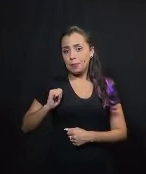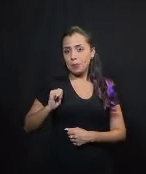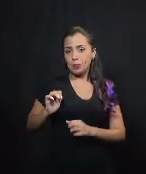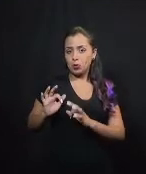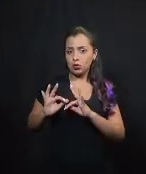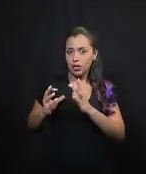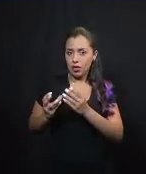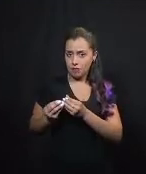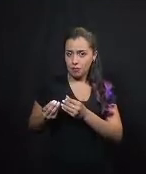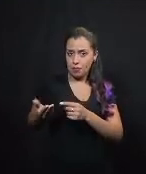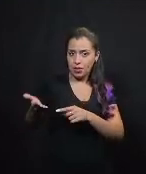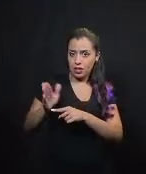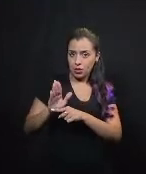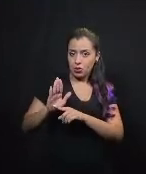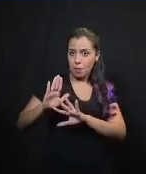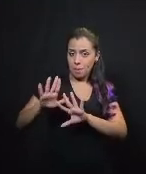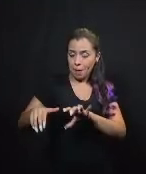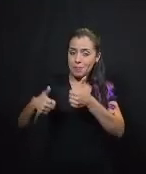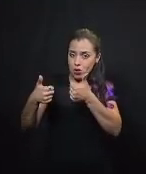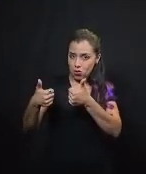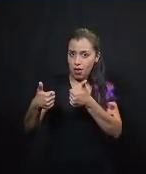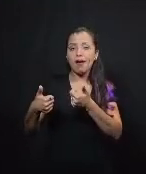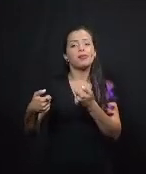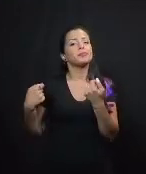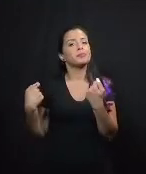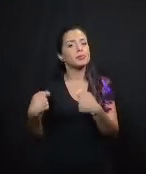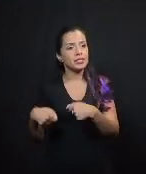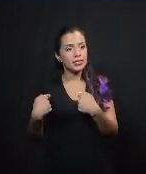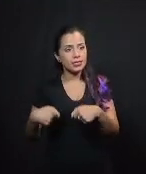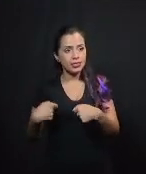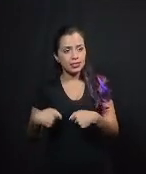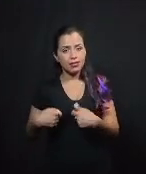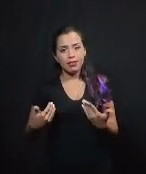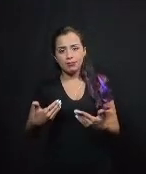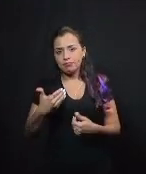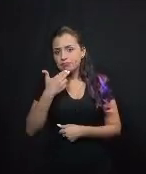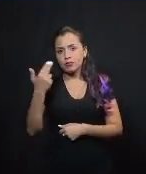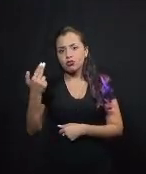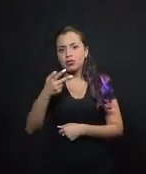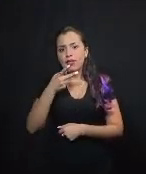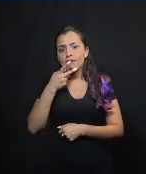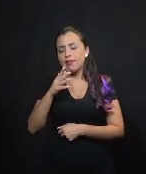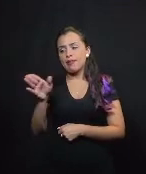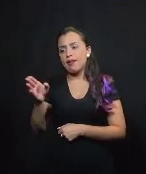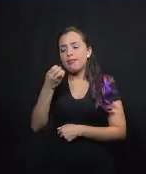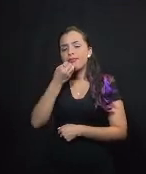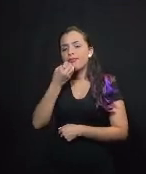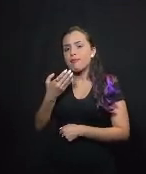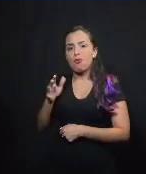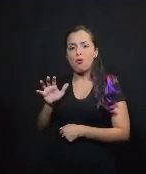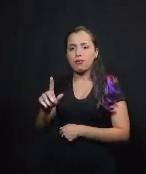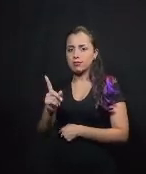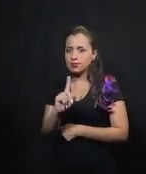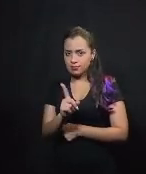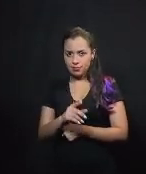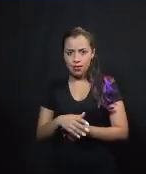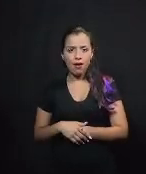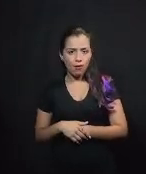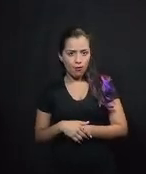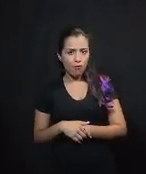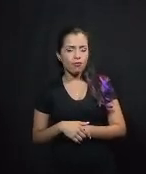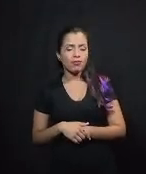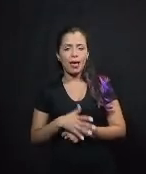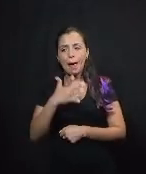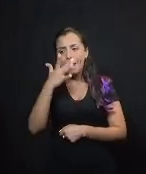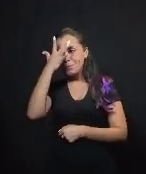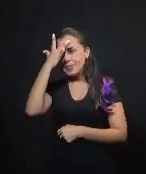uma necessidade enquanto o Brasil é como é. Né? Não adianta dizer que as pessoas se convertem em vagabundo,